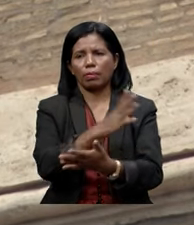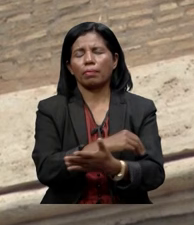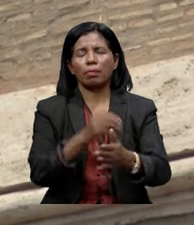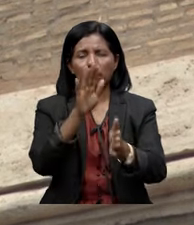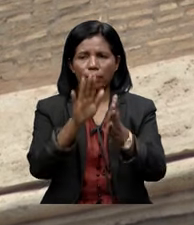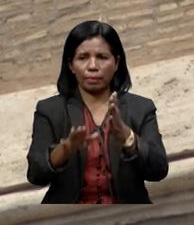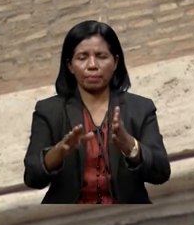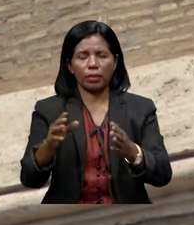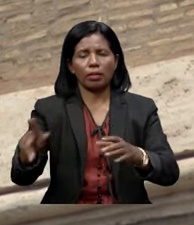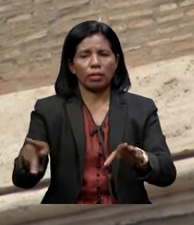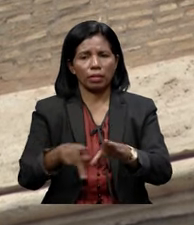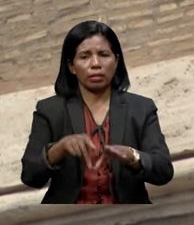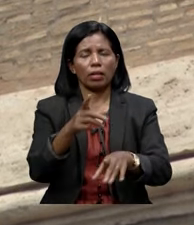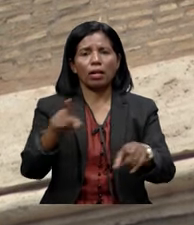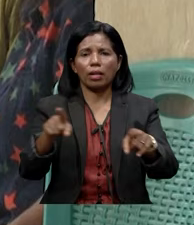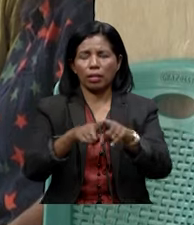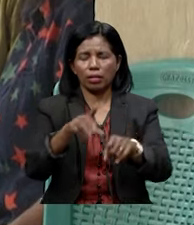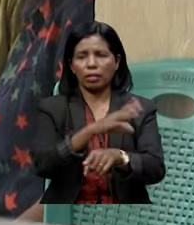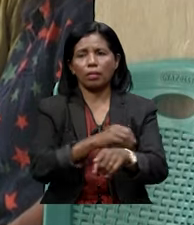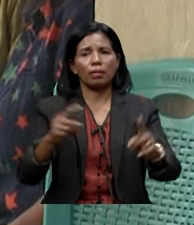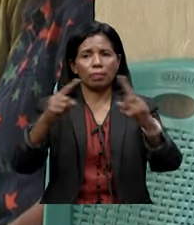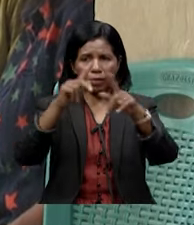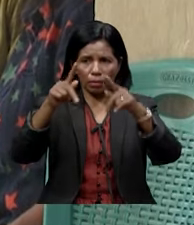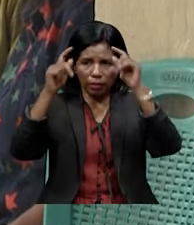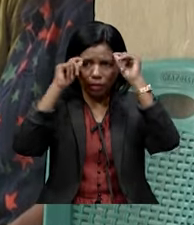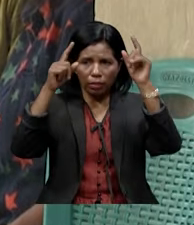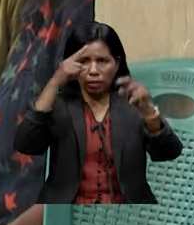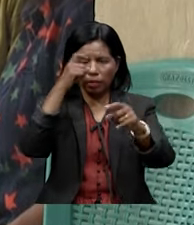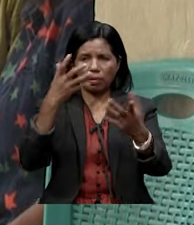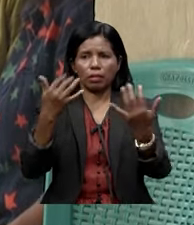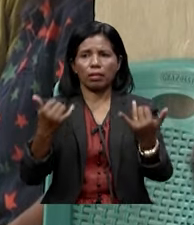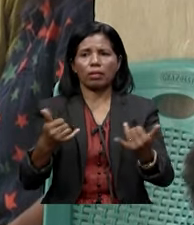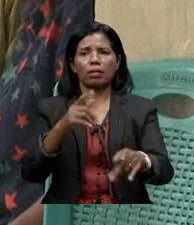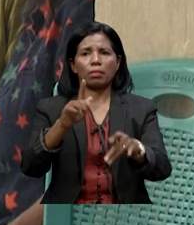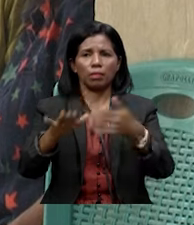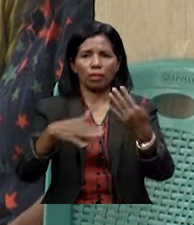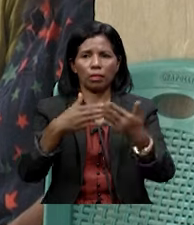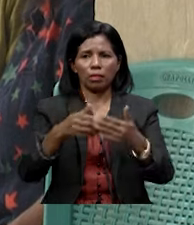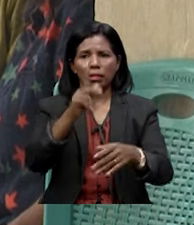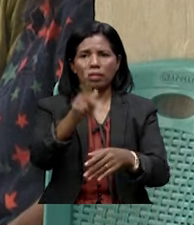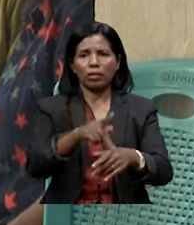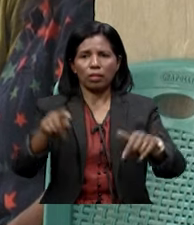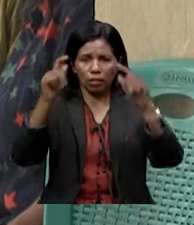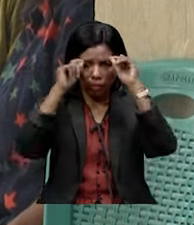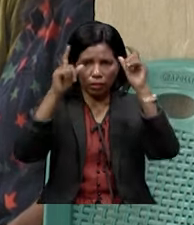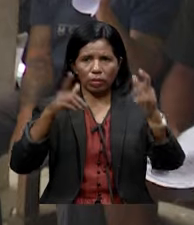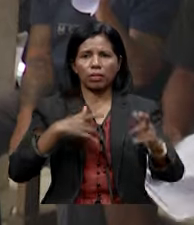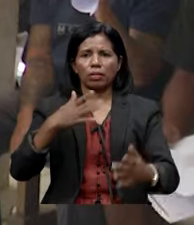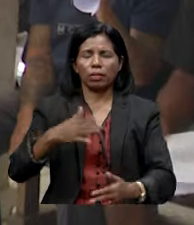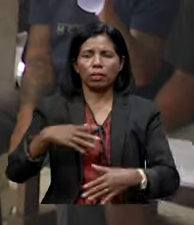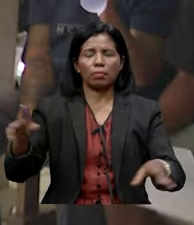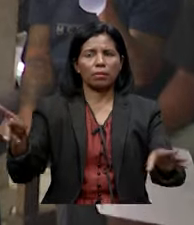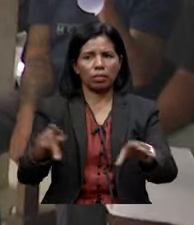Papa Francisco e Timor Timor sar católi e Timor Leste entusiasmo partisa